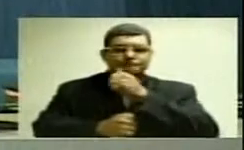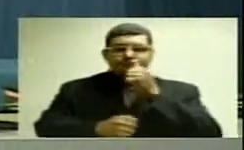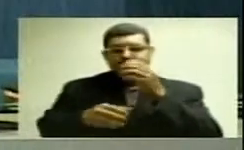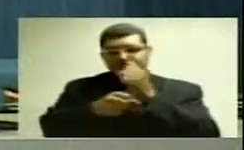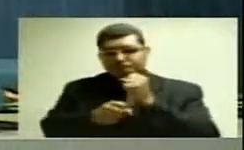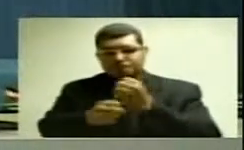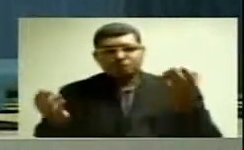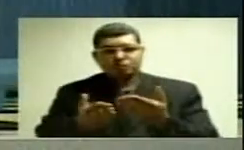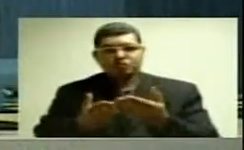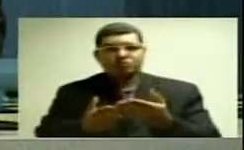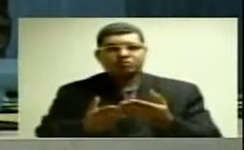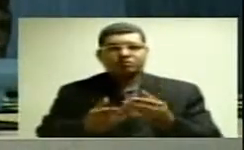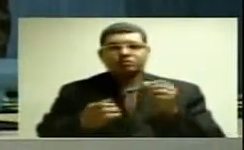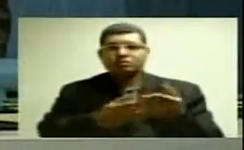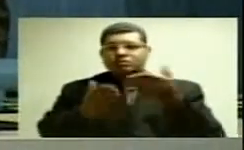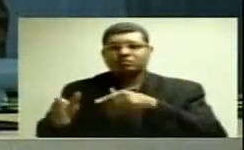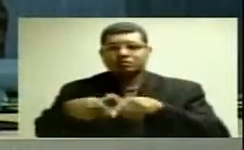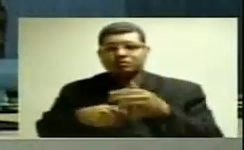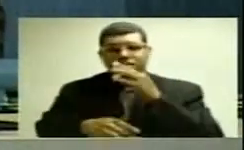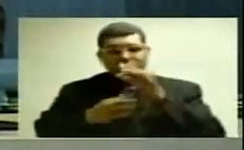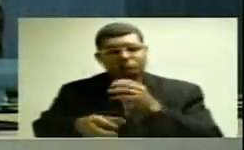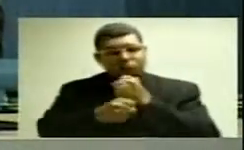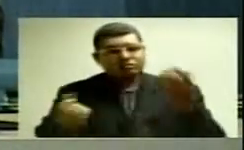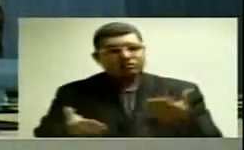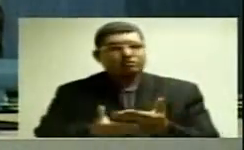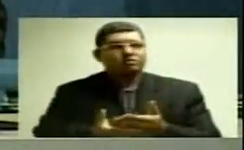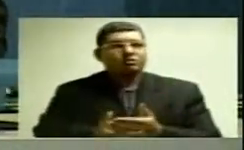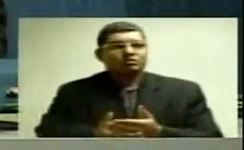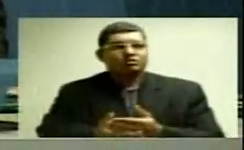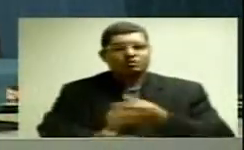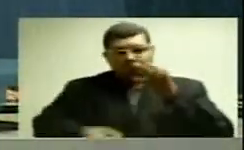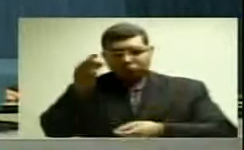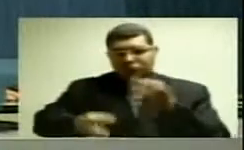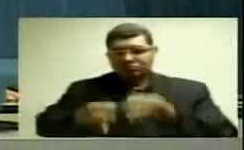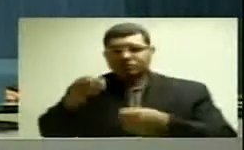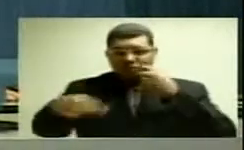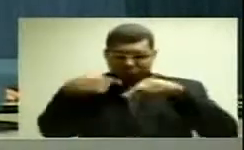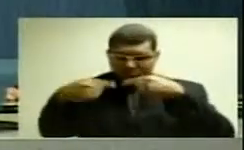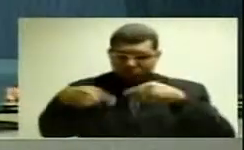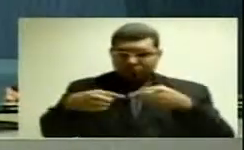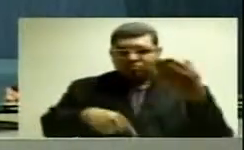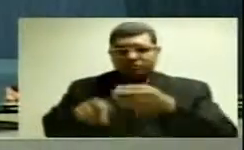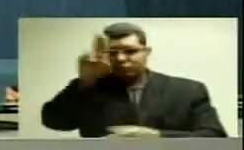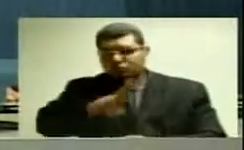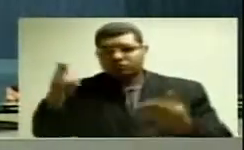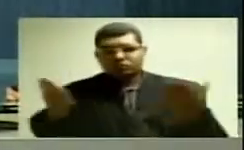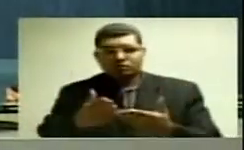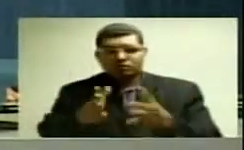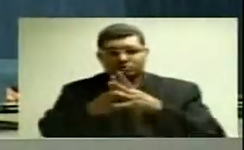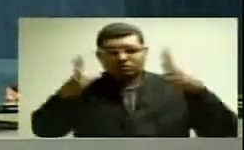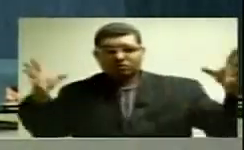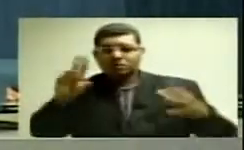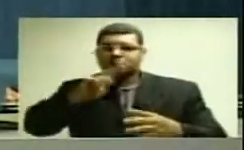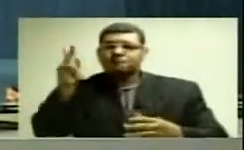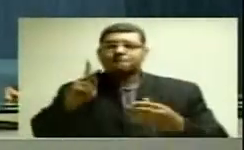sacrifício orçamentário para passar recursos para o tribunal e o tribunal discutir se vai usar esses recursos